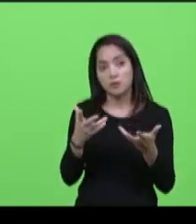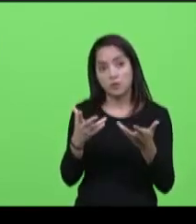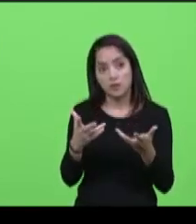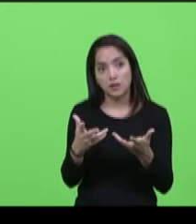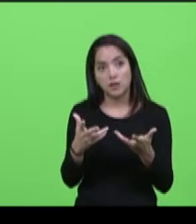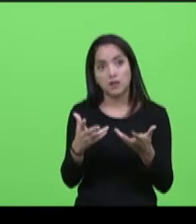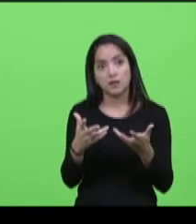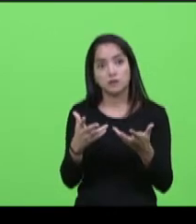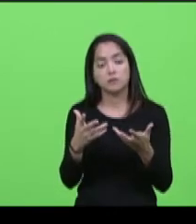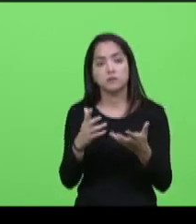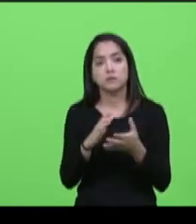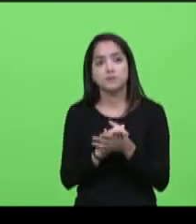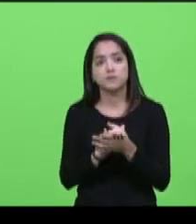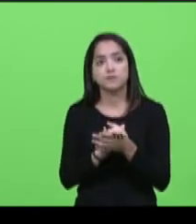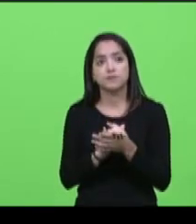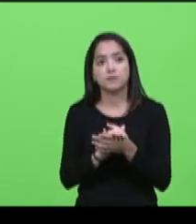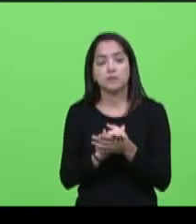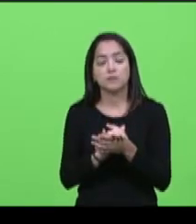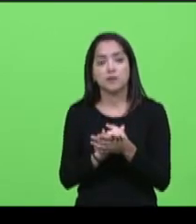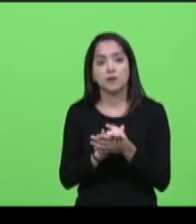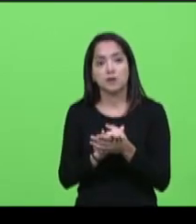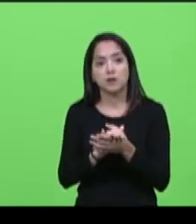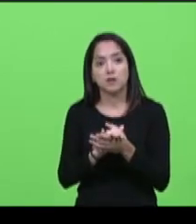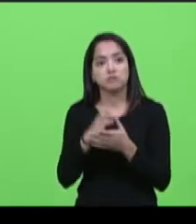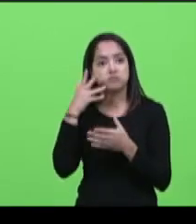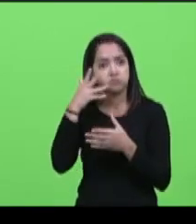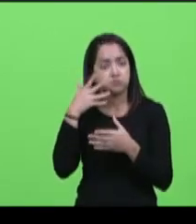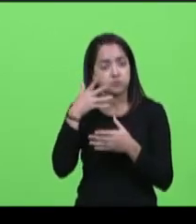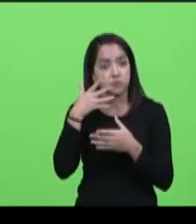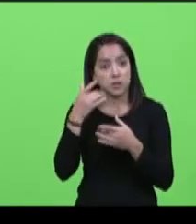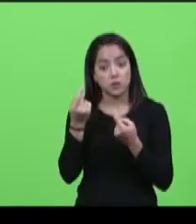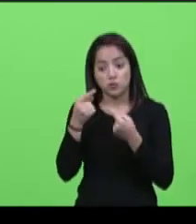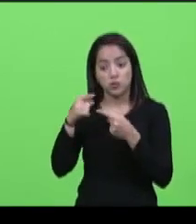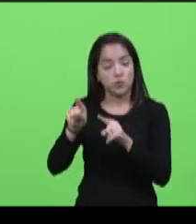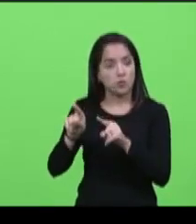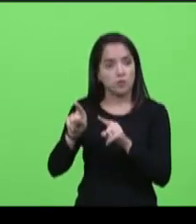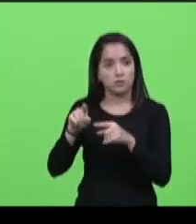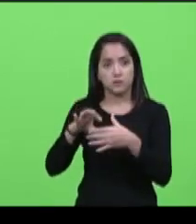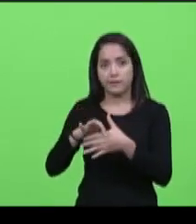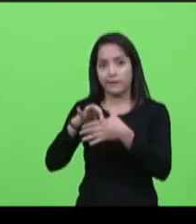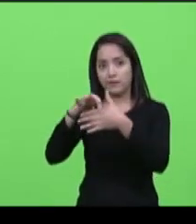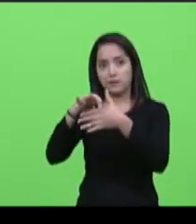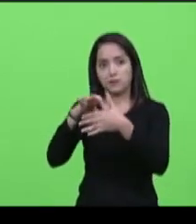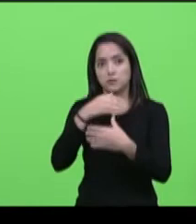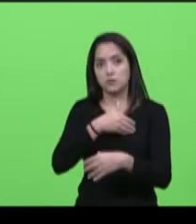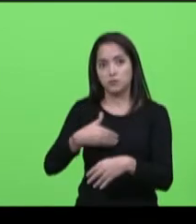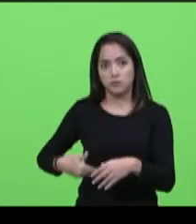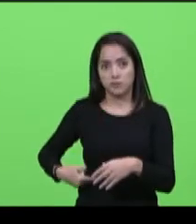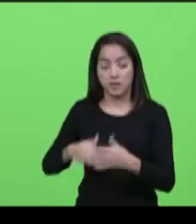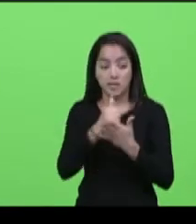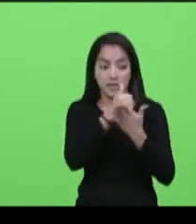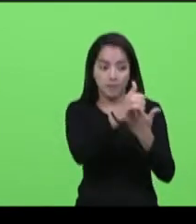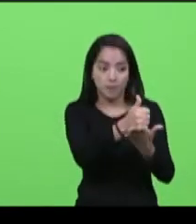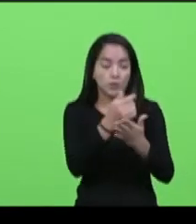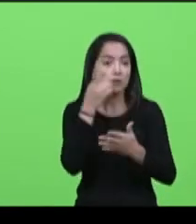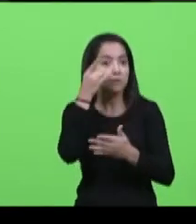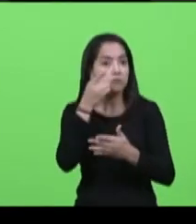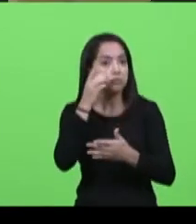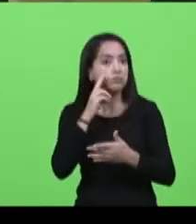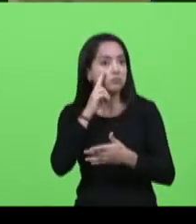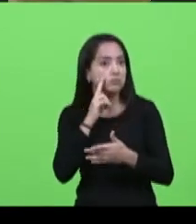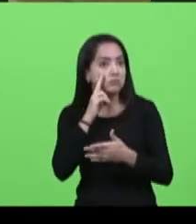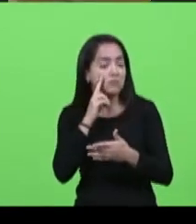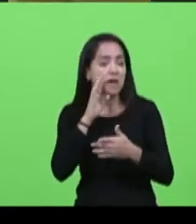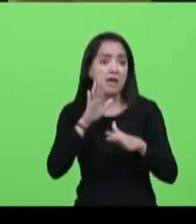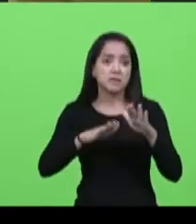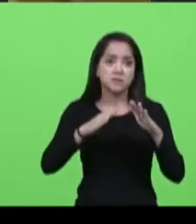a minha manifestação de repúdio à líder do governo, em apoio ao Ivan Nats, que, por mais que eu não concorde de